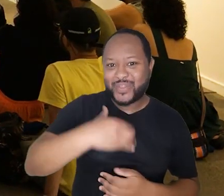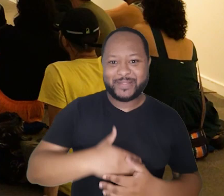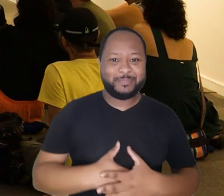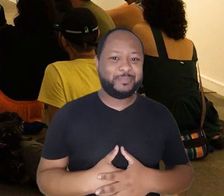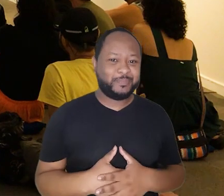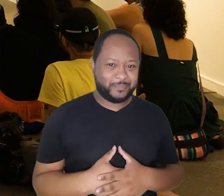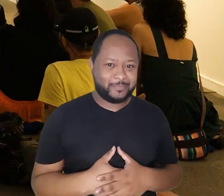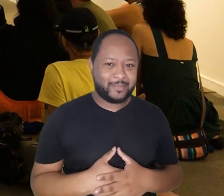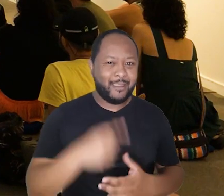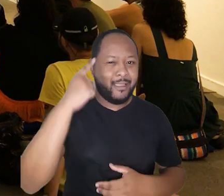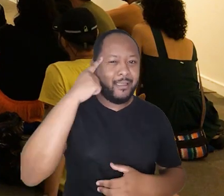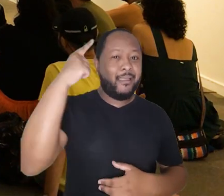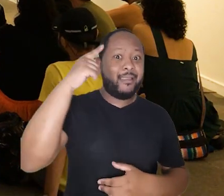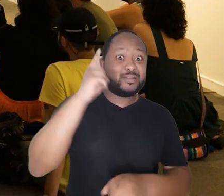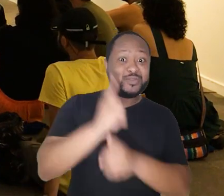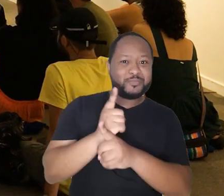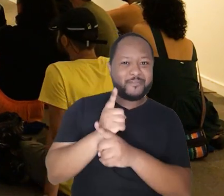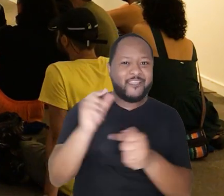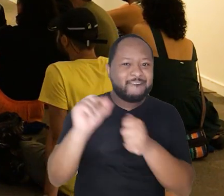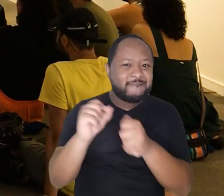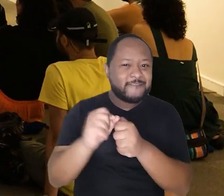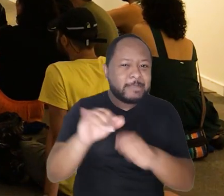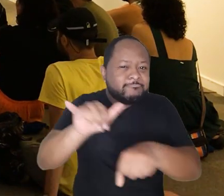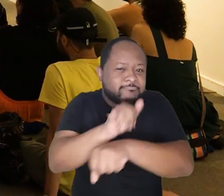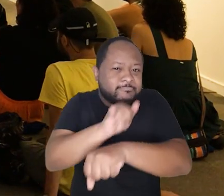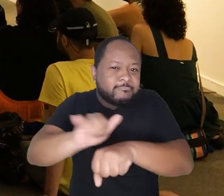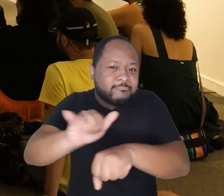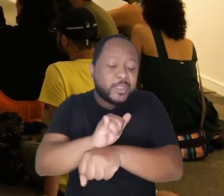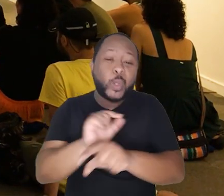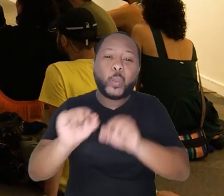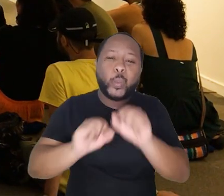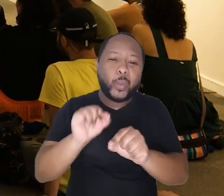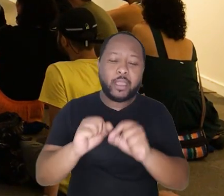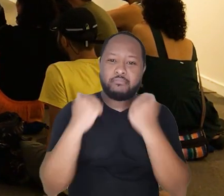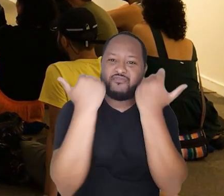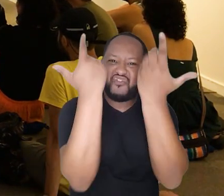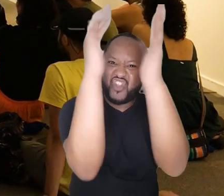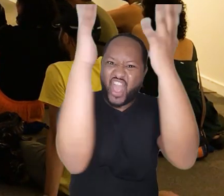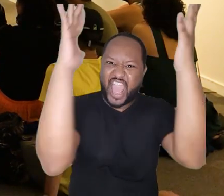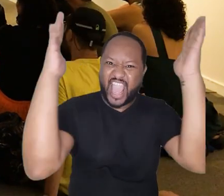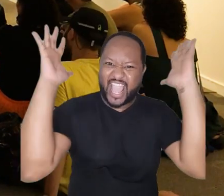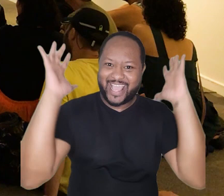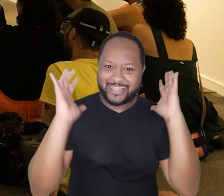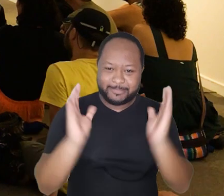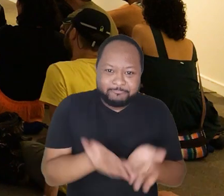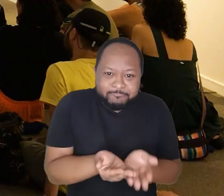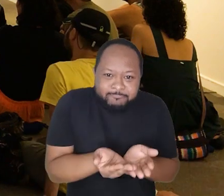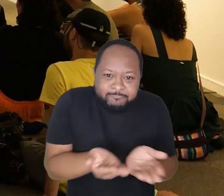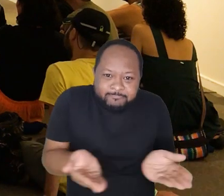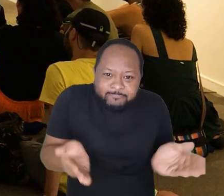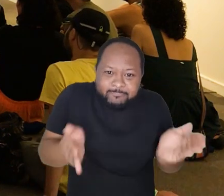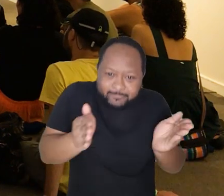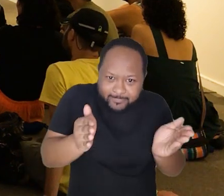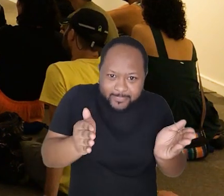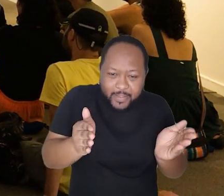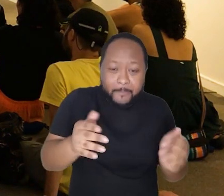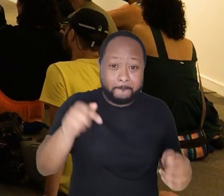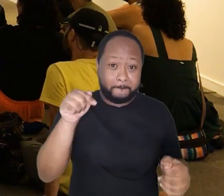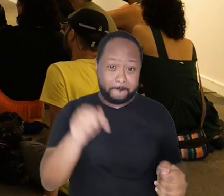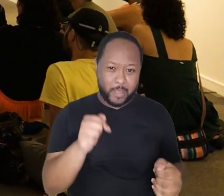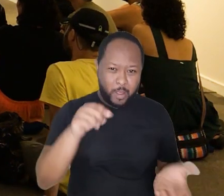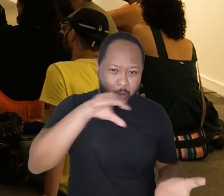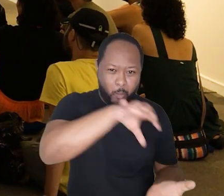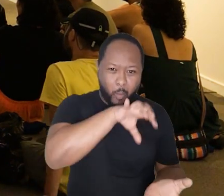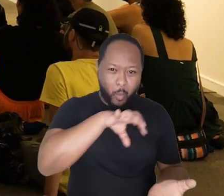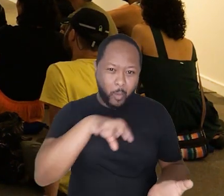ele descobriu isso, ele fez um teste. Ele foi para o meio da floresta, com uma pequena cumbuquinha, e aí ele encheu a